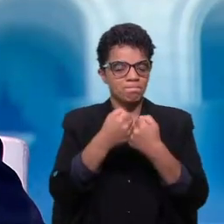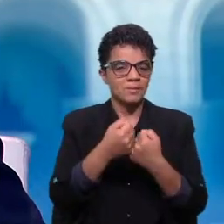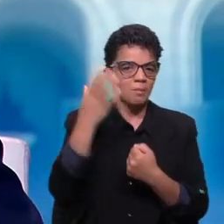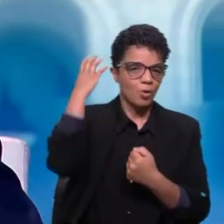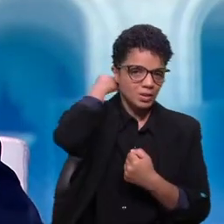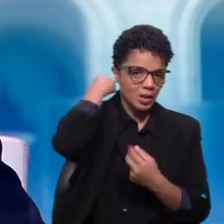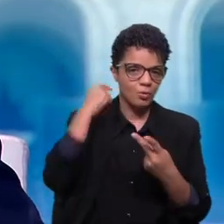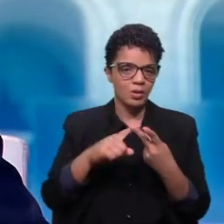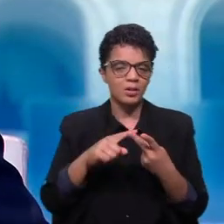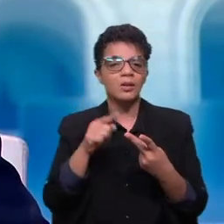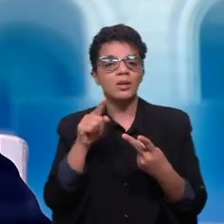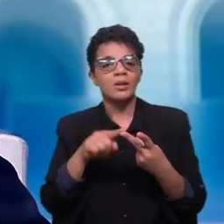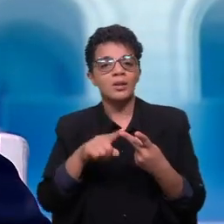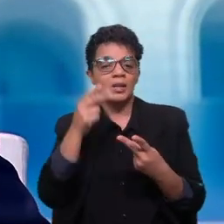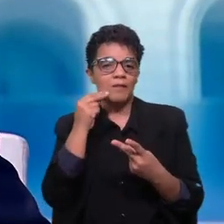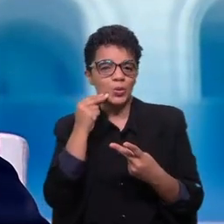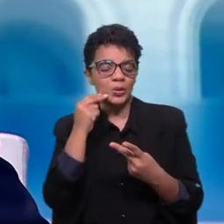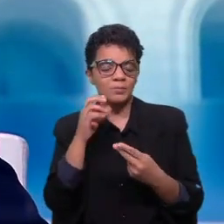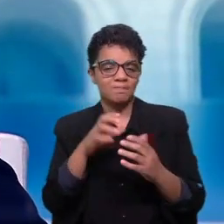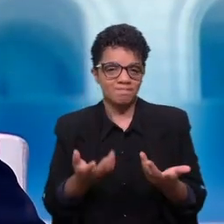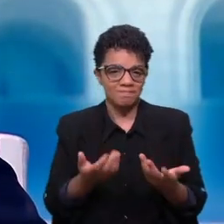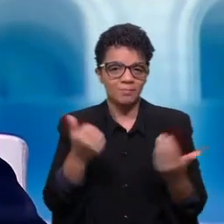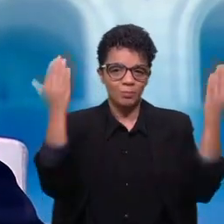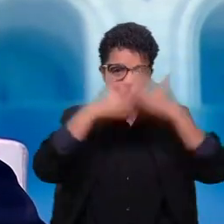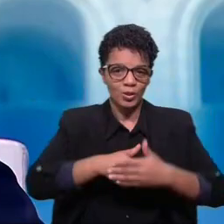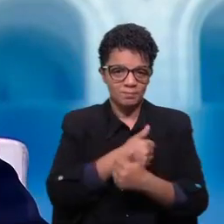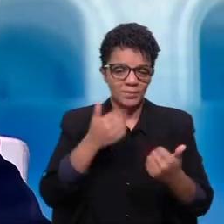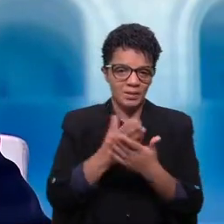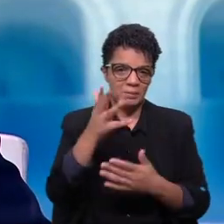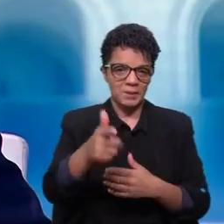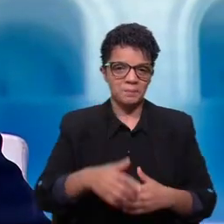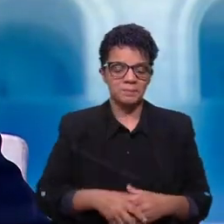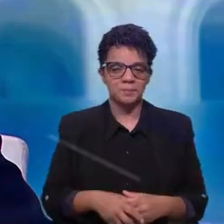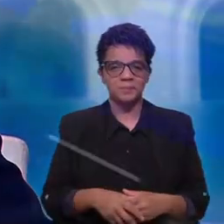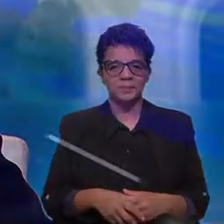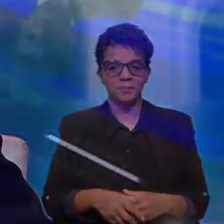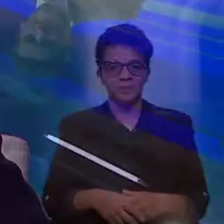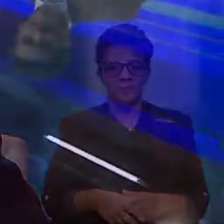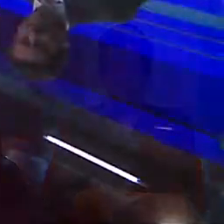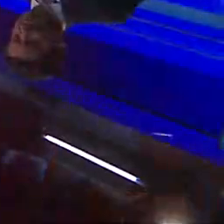morte água pelo bloco de esquerda e André Ventura peloa tenha então uma boa noite fique bem até amanhã